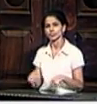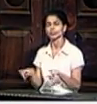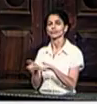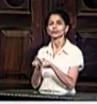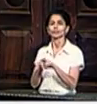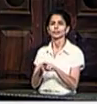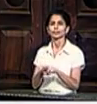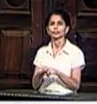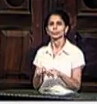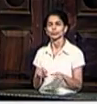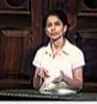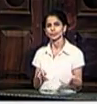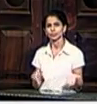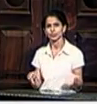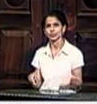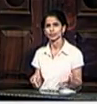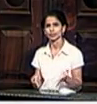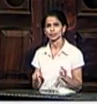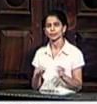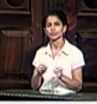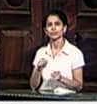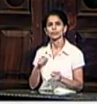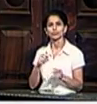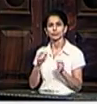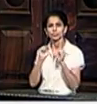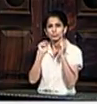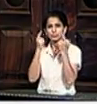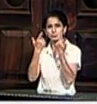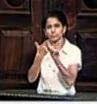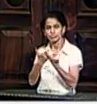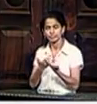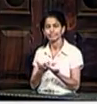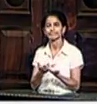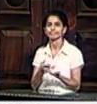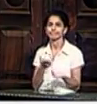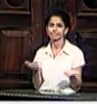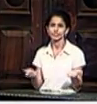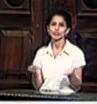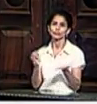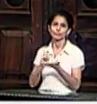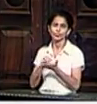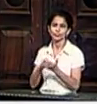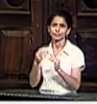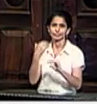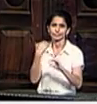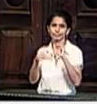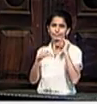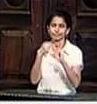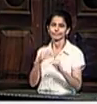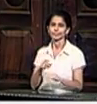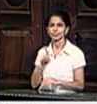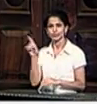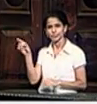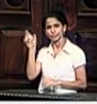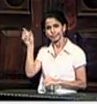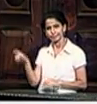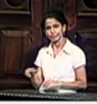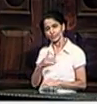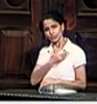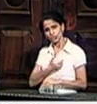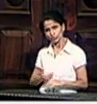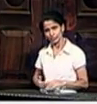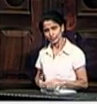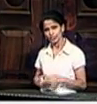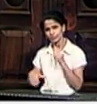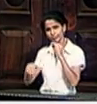seja, com o próprio parlamento. O Poder Executivo, ele minimamente